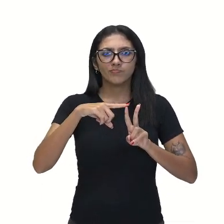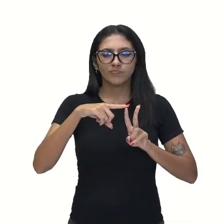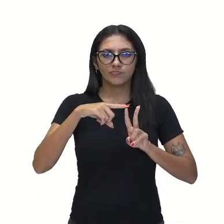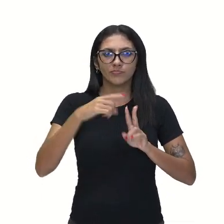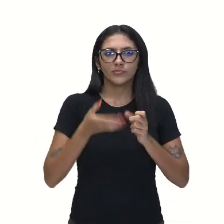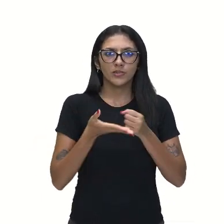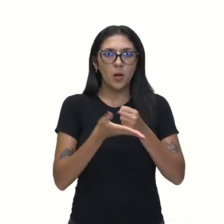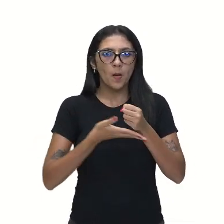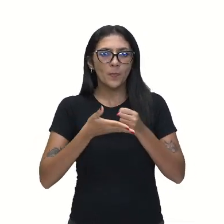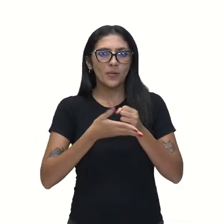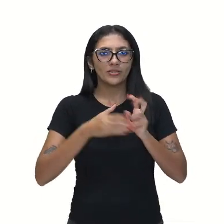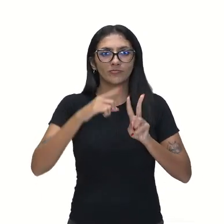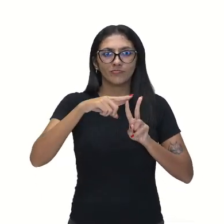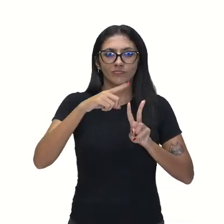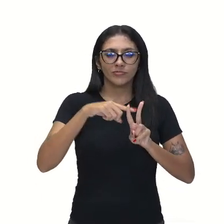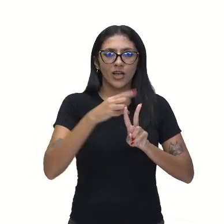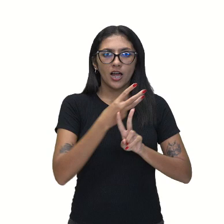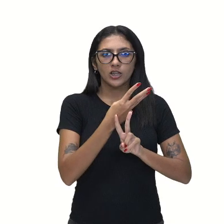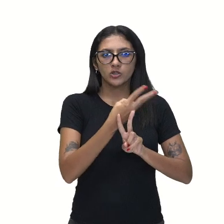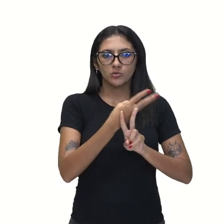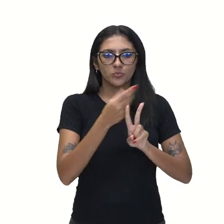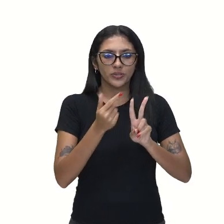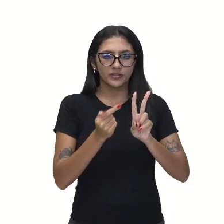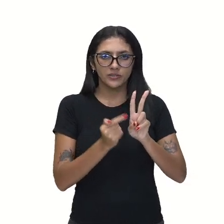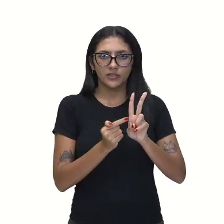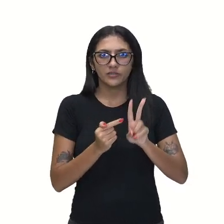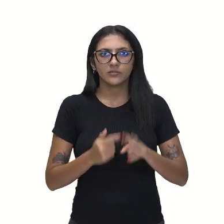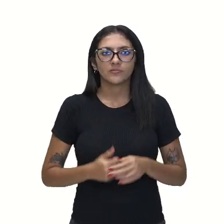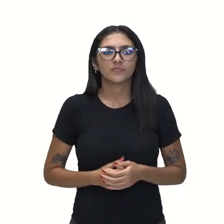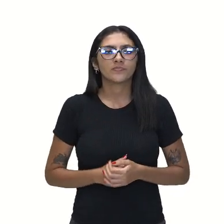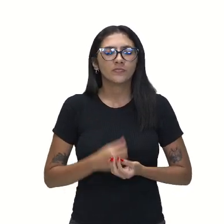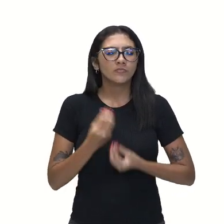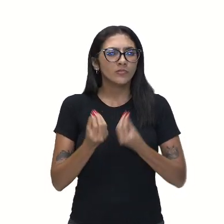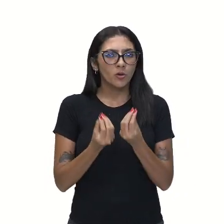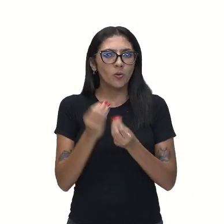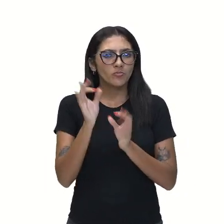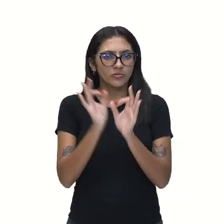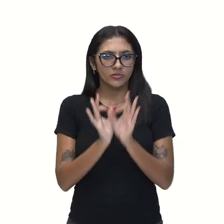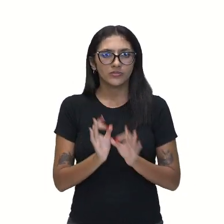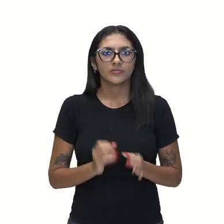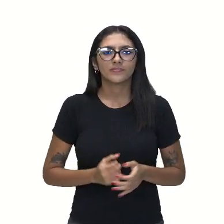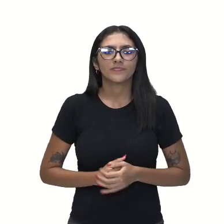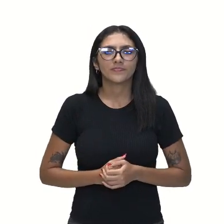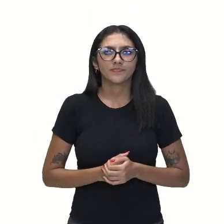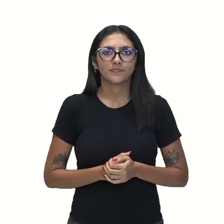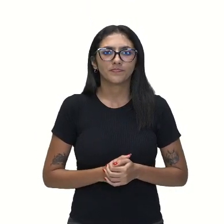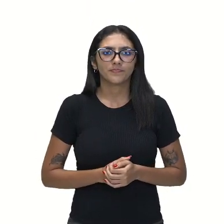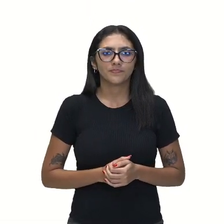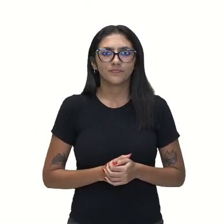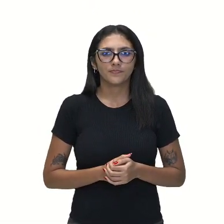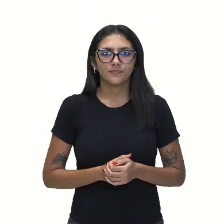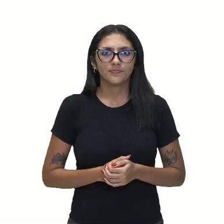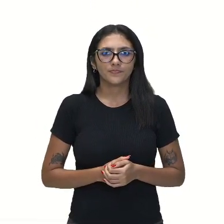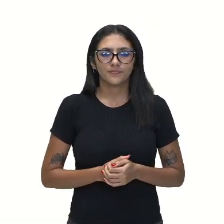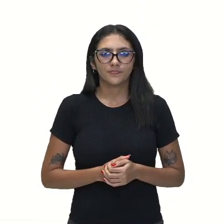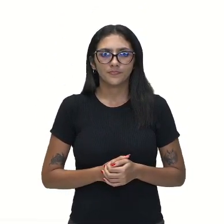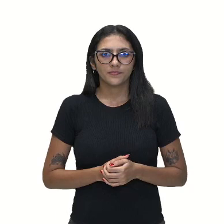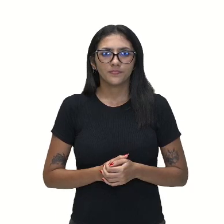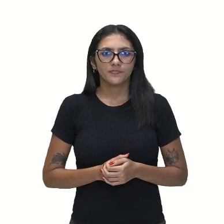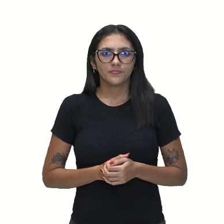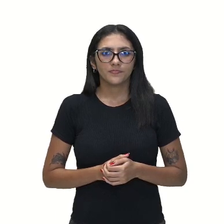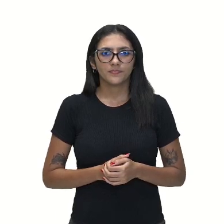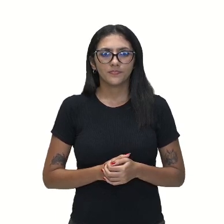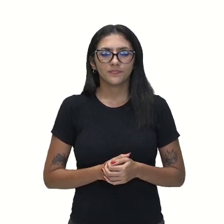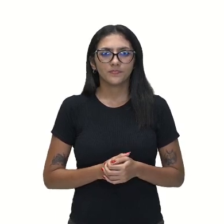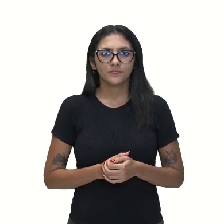base, raiz cúbica de 7. Como é que a gente vai resolver isso? Vamos lá. Então, log de